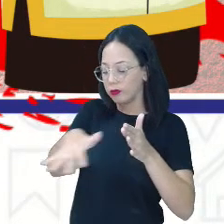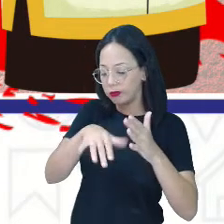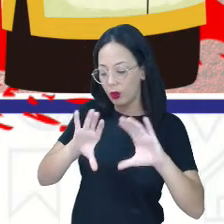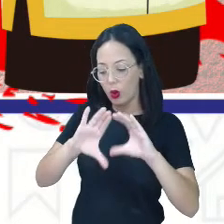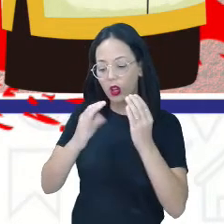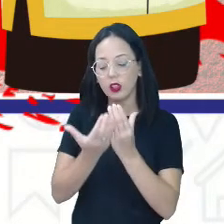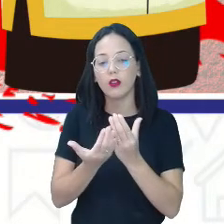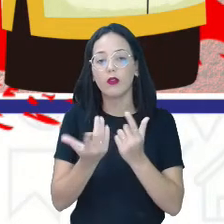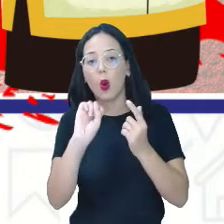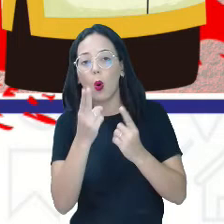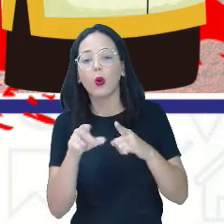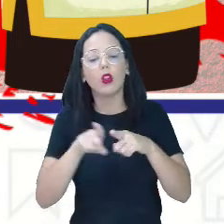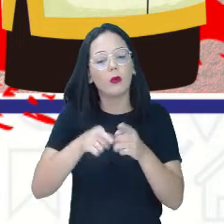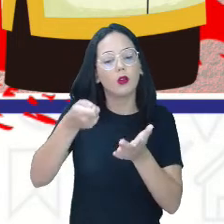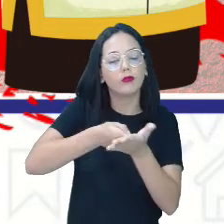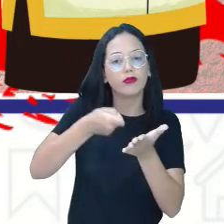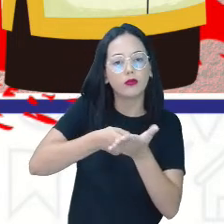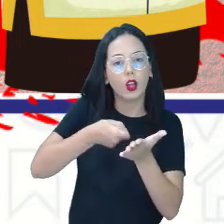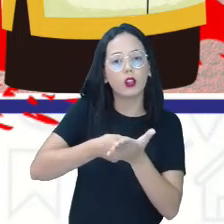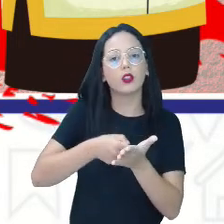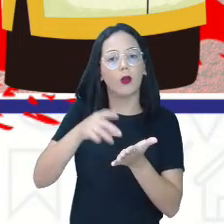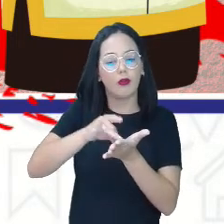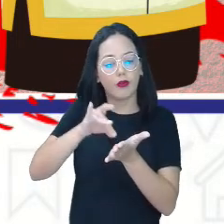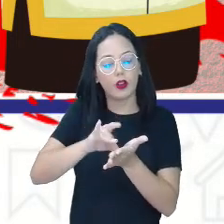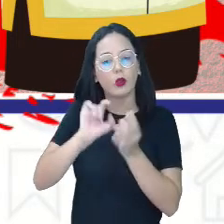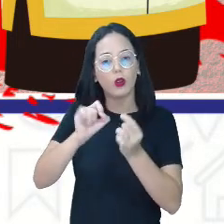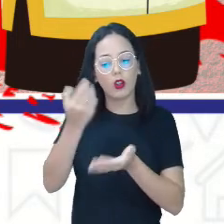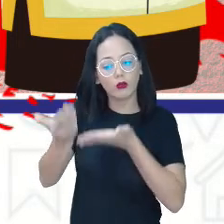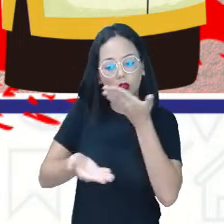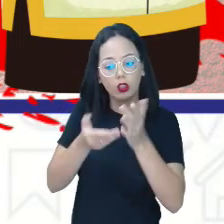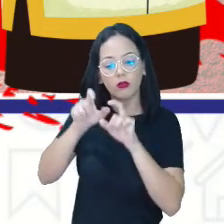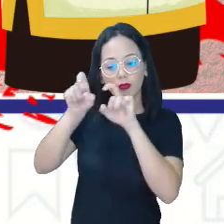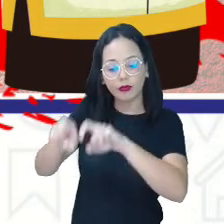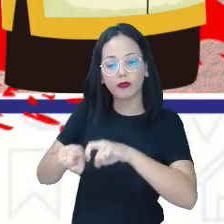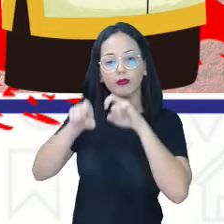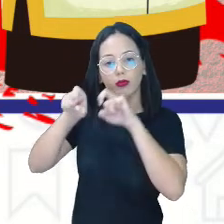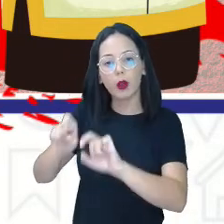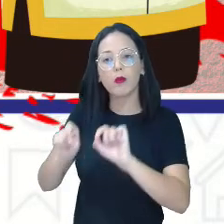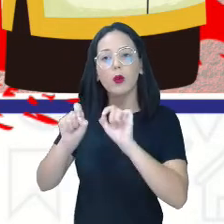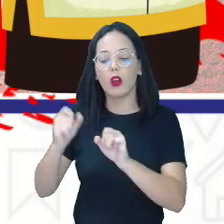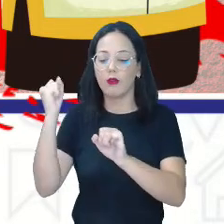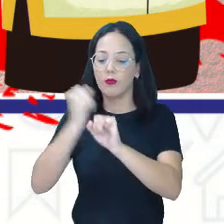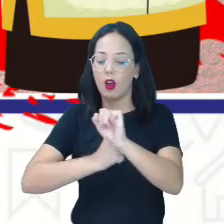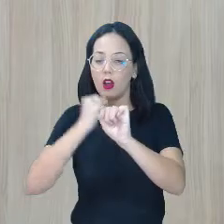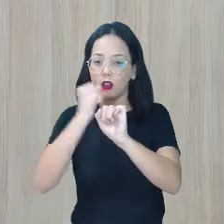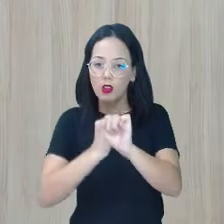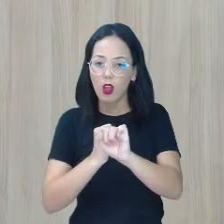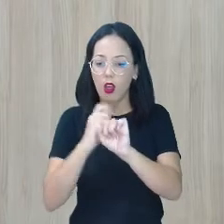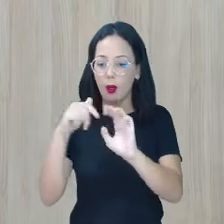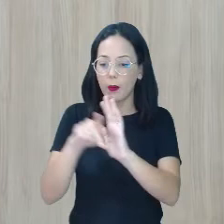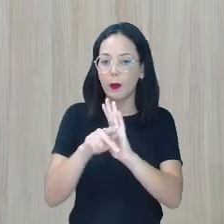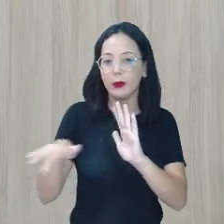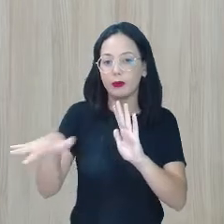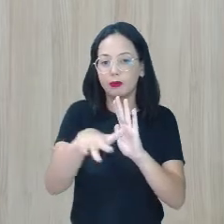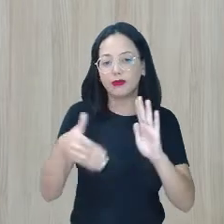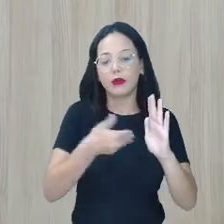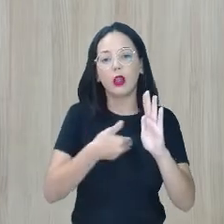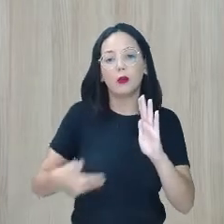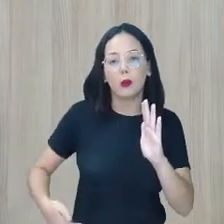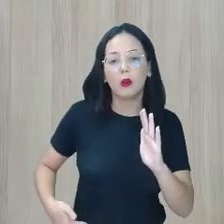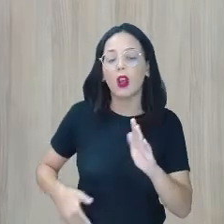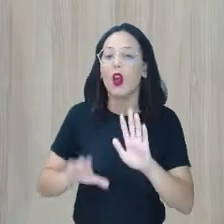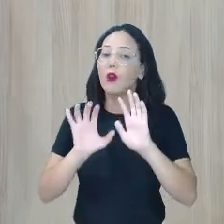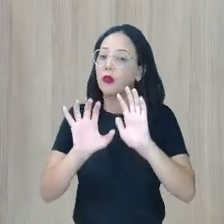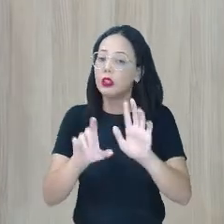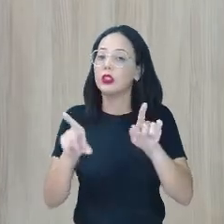num sistema, né, de obrigações mesmo, os servos, os camponeses para a construção, né, de obras públicas, né? Foi assim,